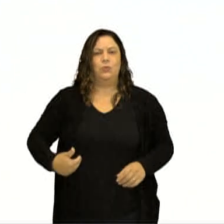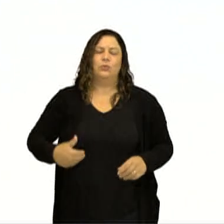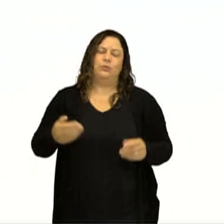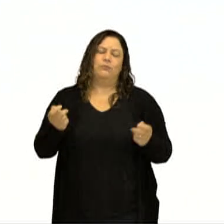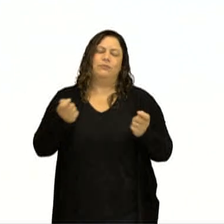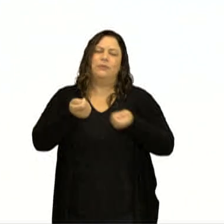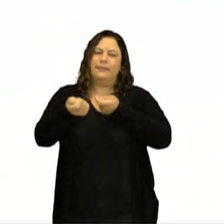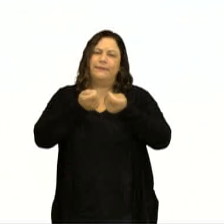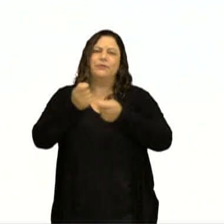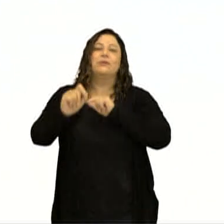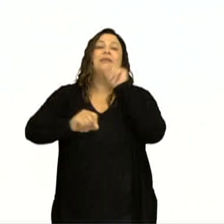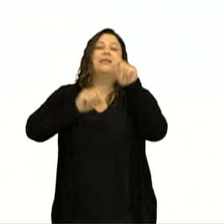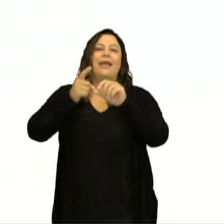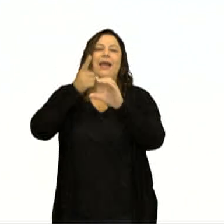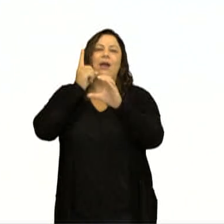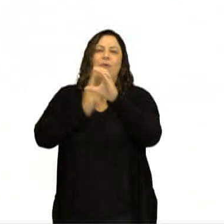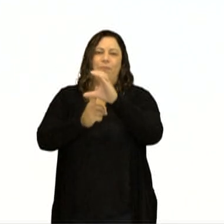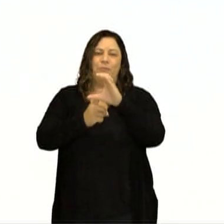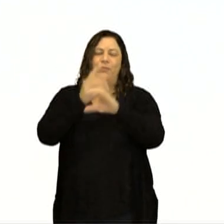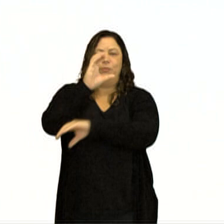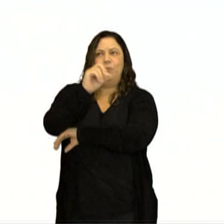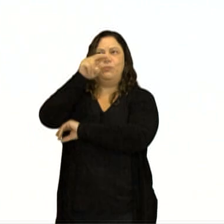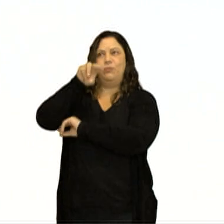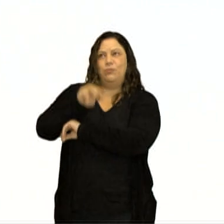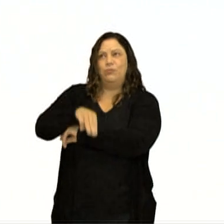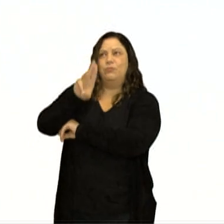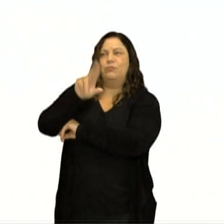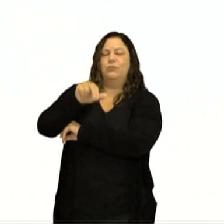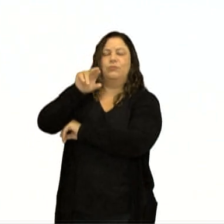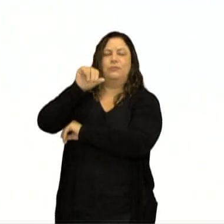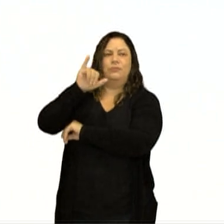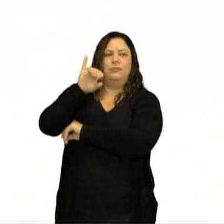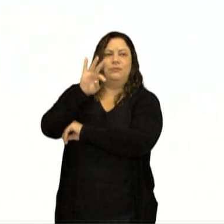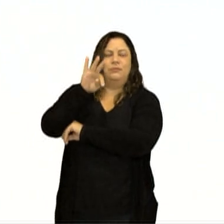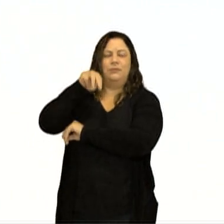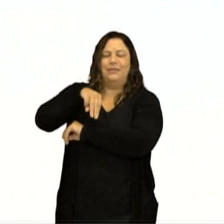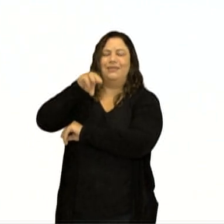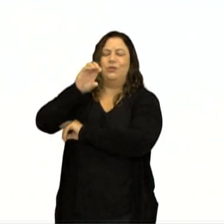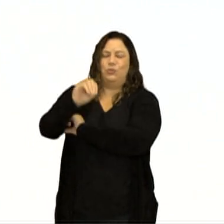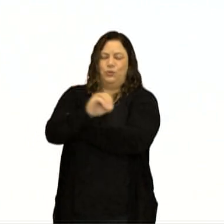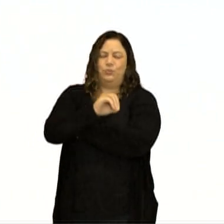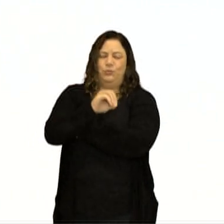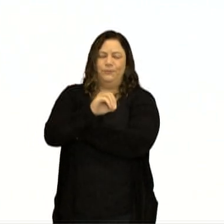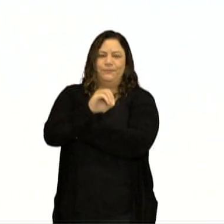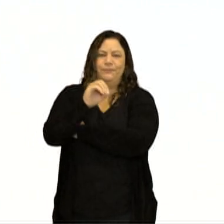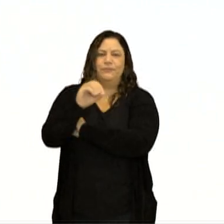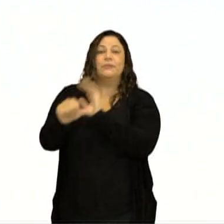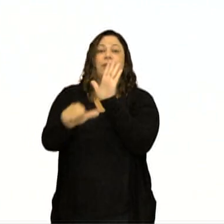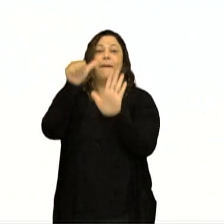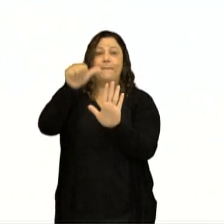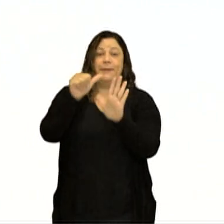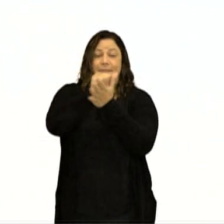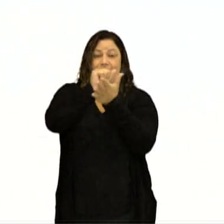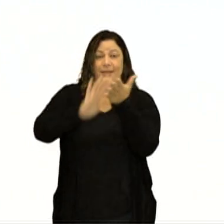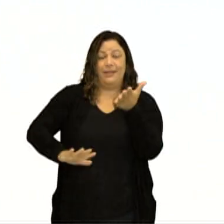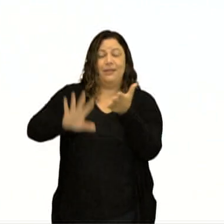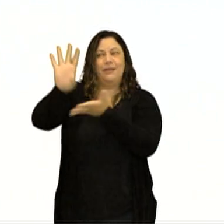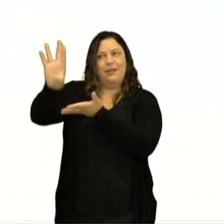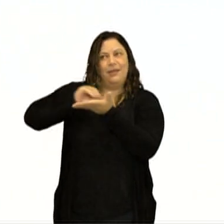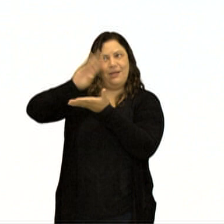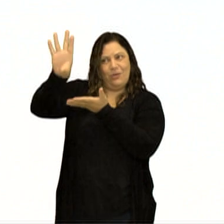seria o comunismo. Aqui nós temos, então, a nossa primeira atividade. Eu quero que vocês